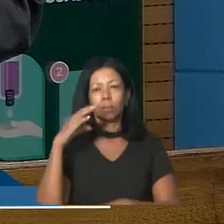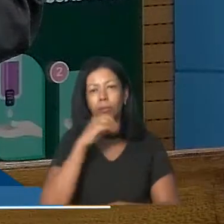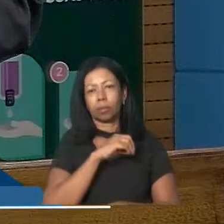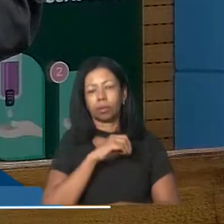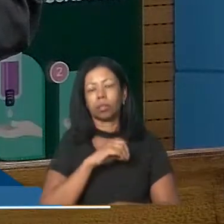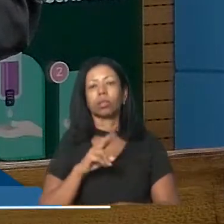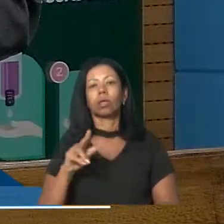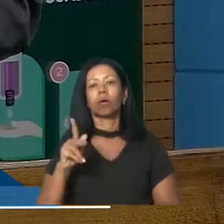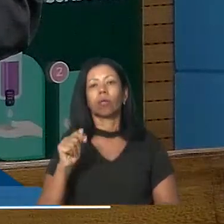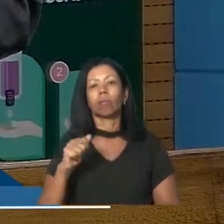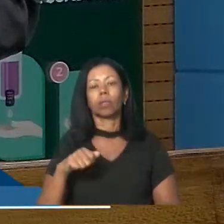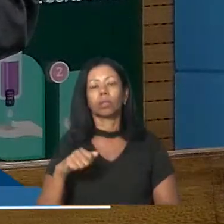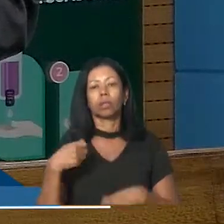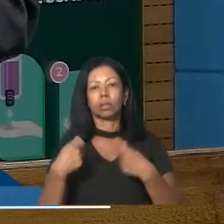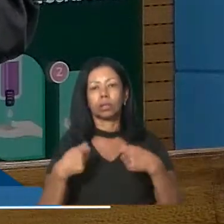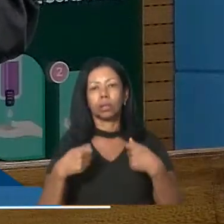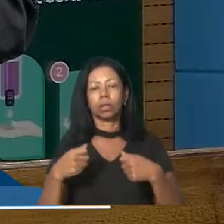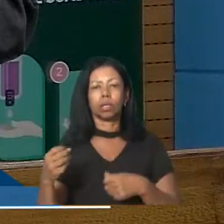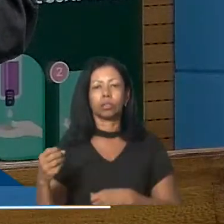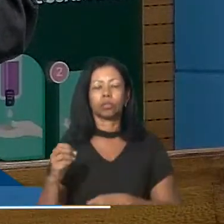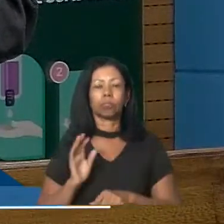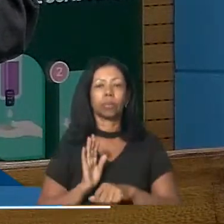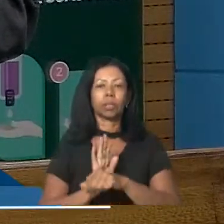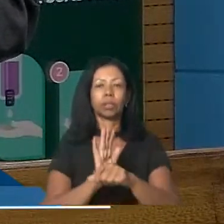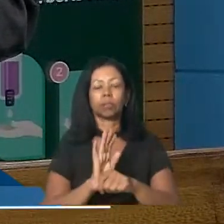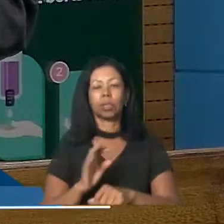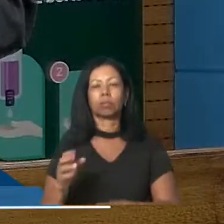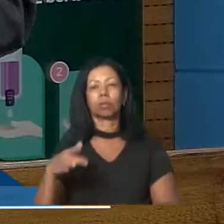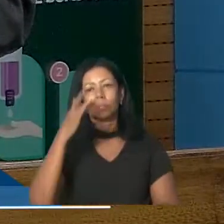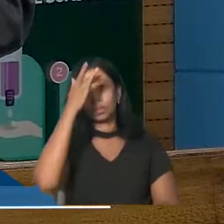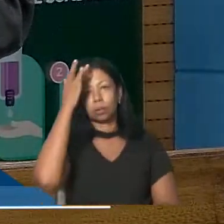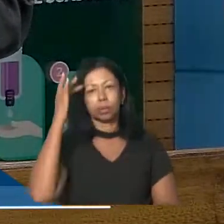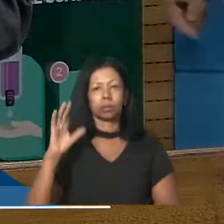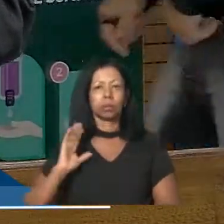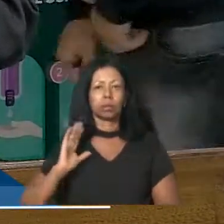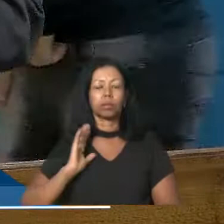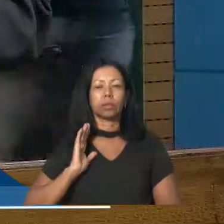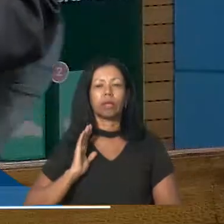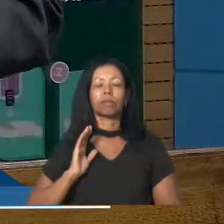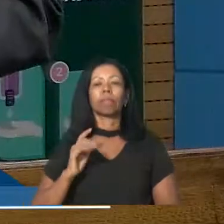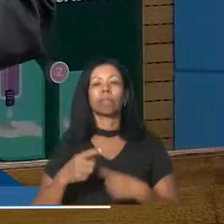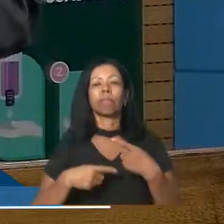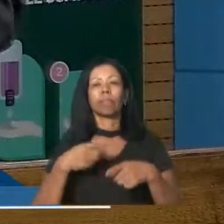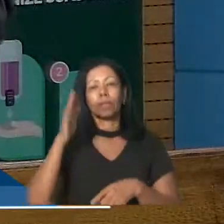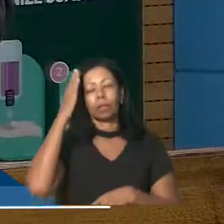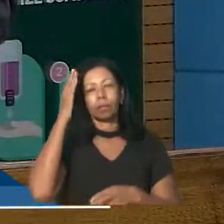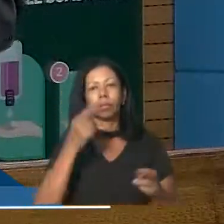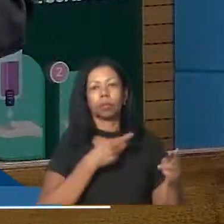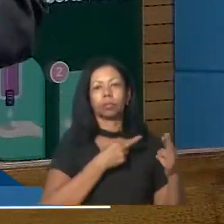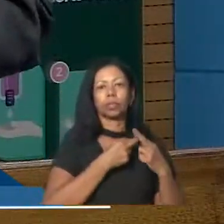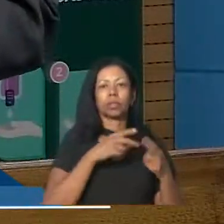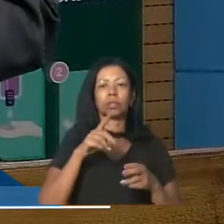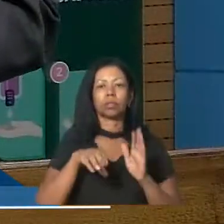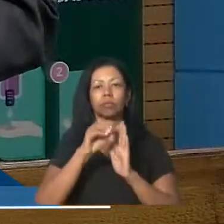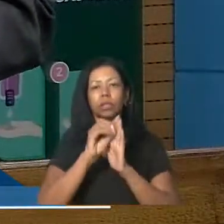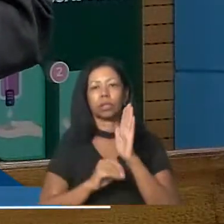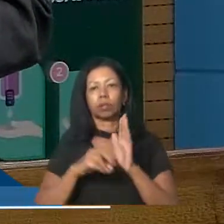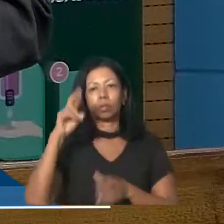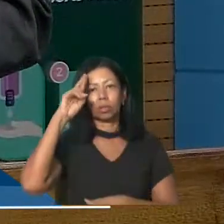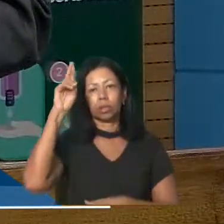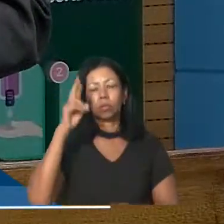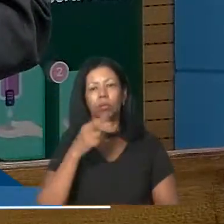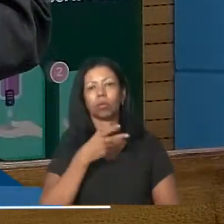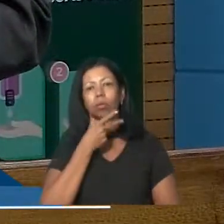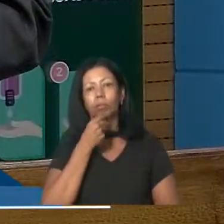necessidades de atendimento aos municípios. E quero observar as formalidades regimentais, após o ouvido do plenário, seja oficiado excelentíssimo,